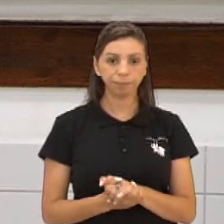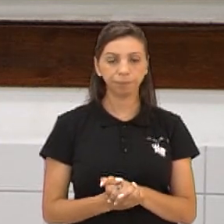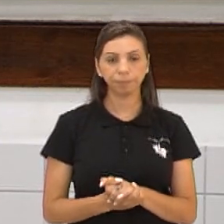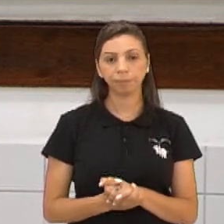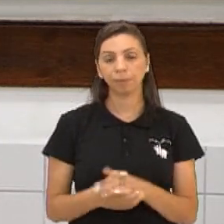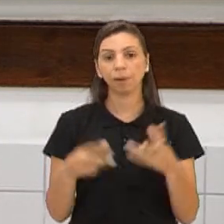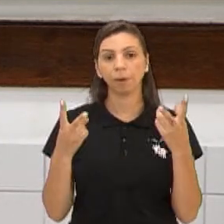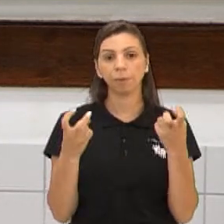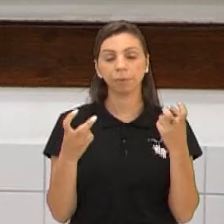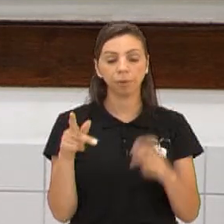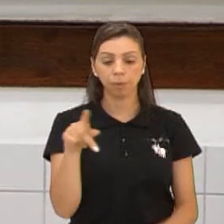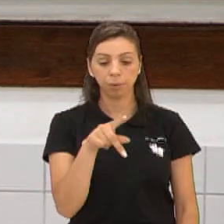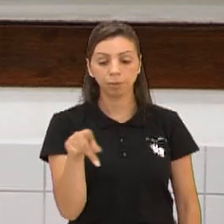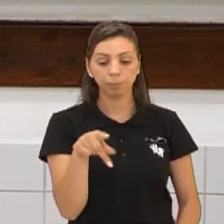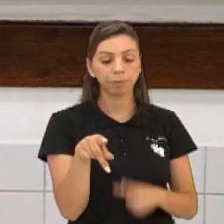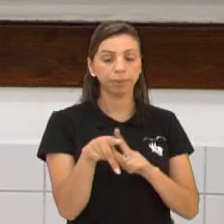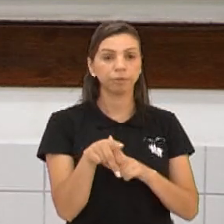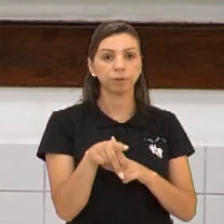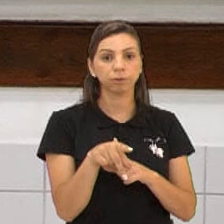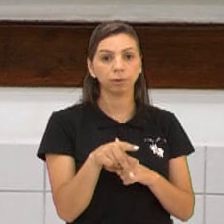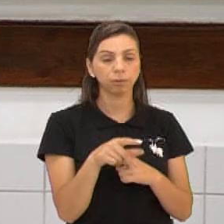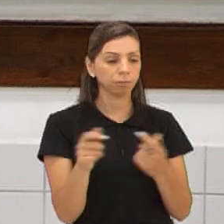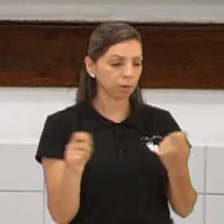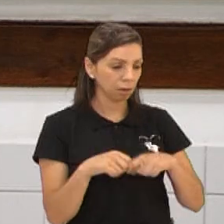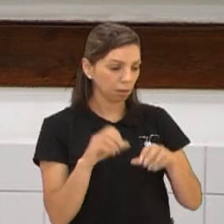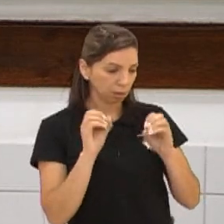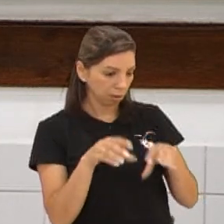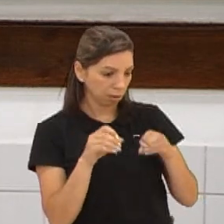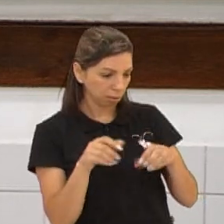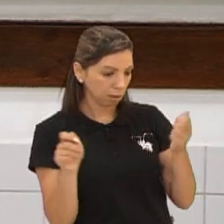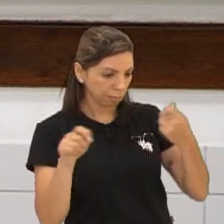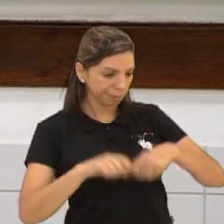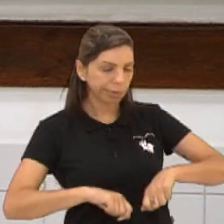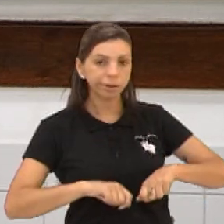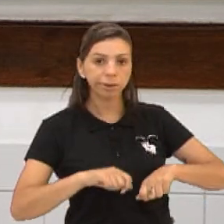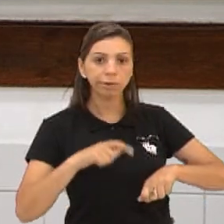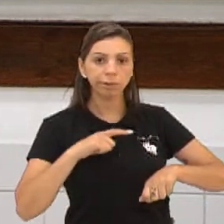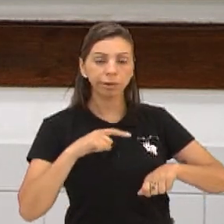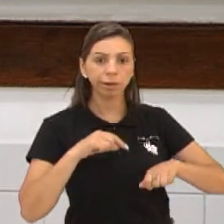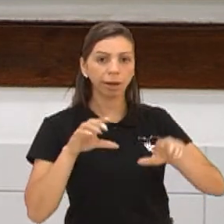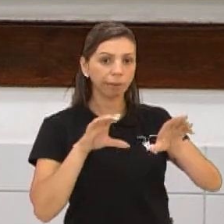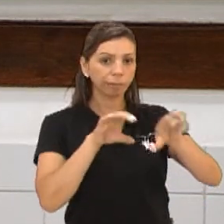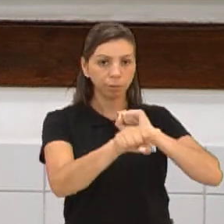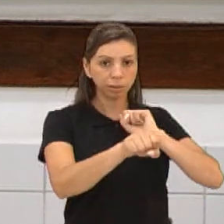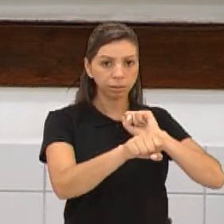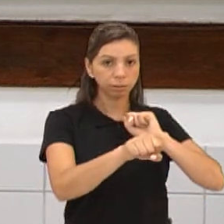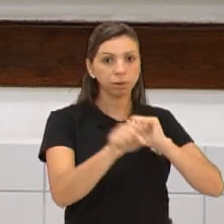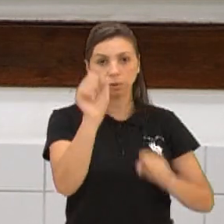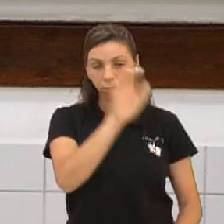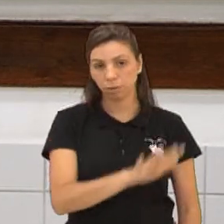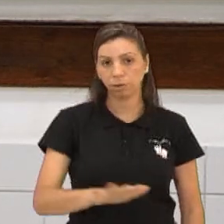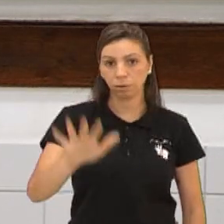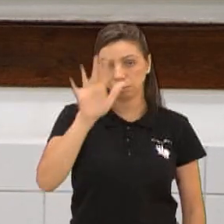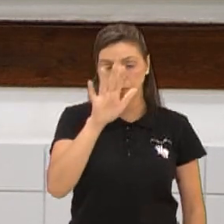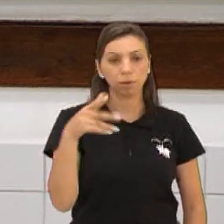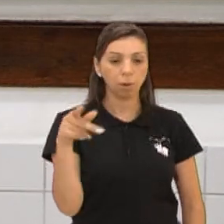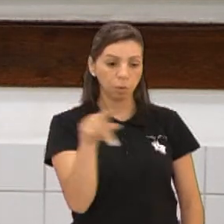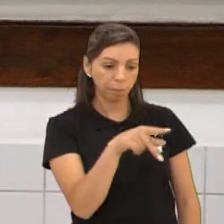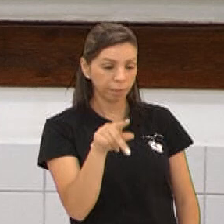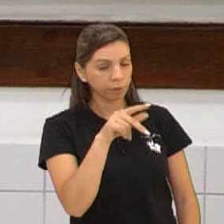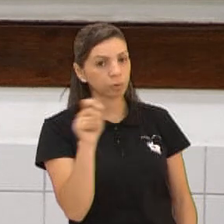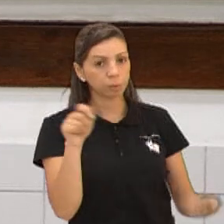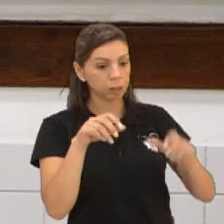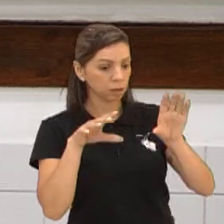percebo por exemplo os professores os professores para dar aula que se não ser graduado então é uma sensação geral os professores precisam